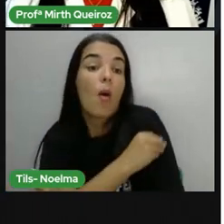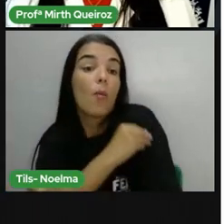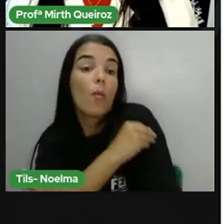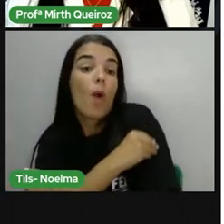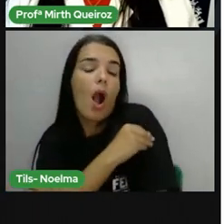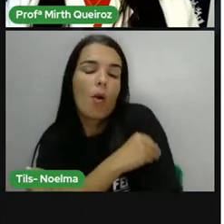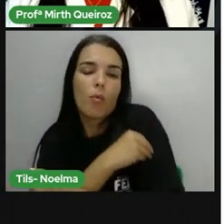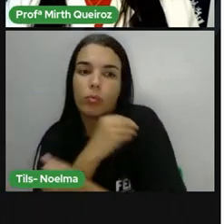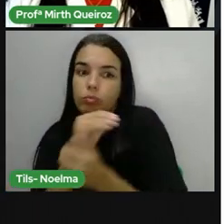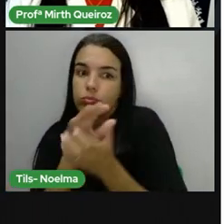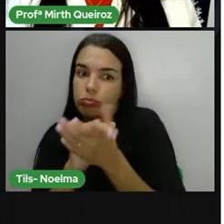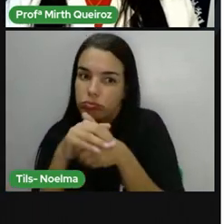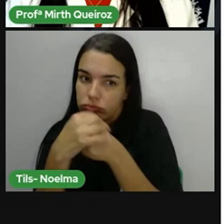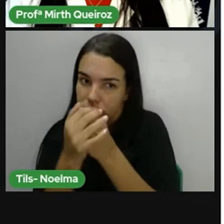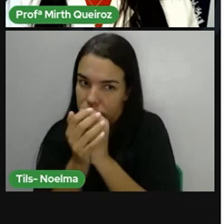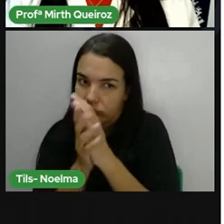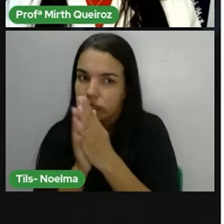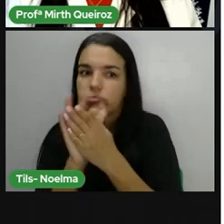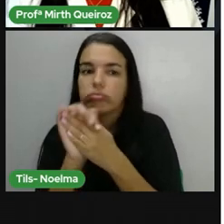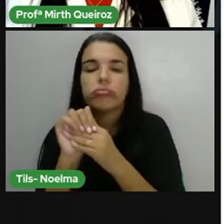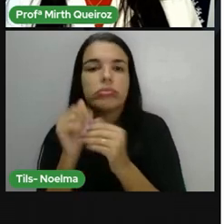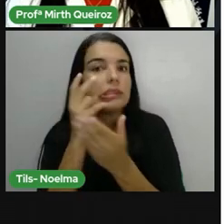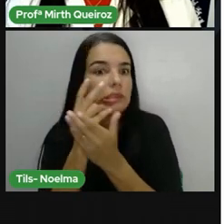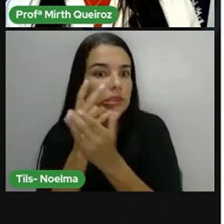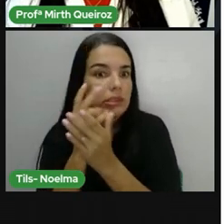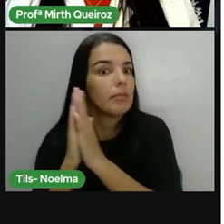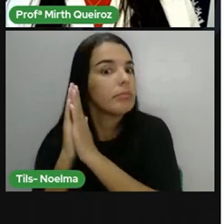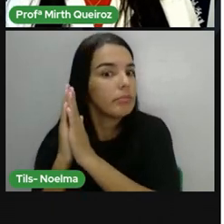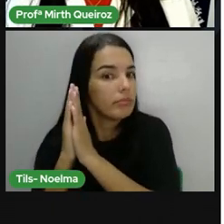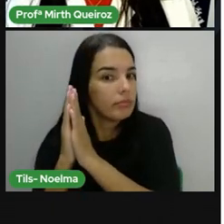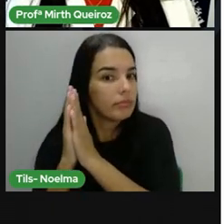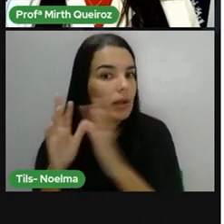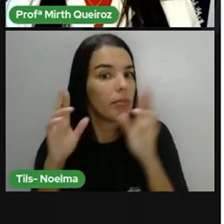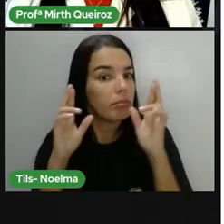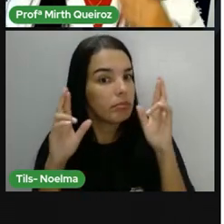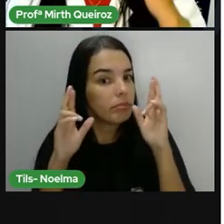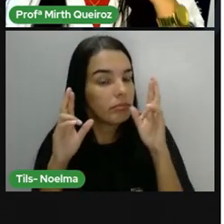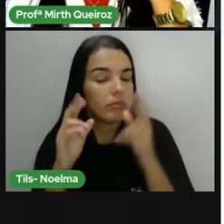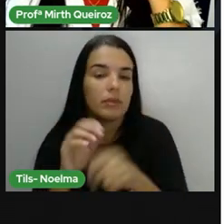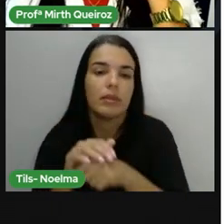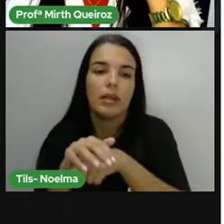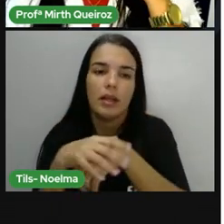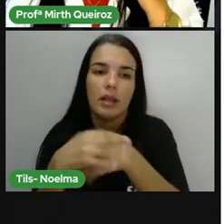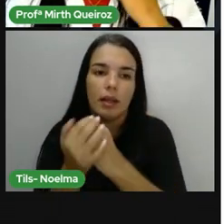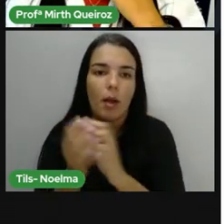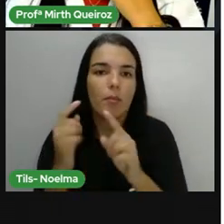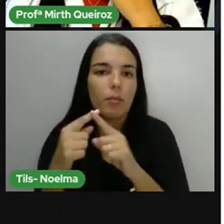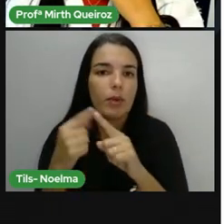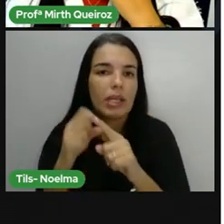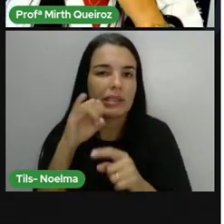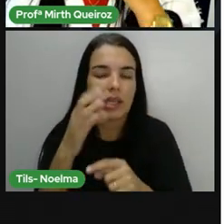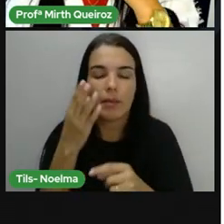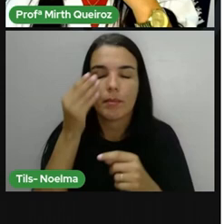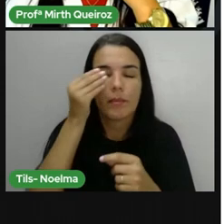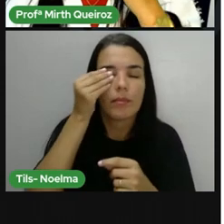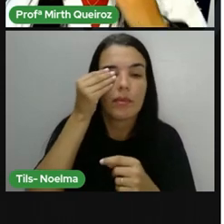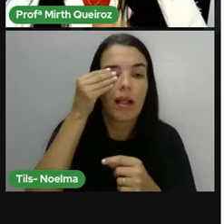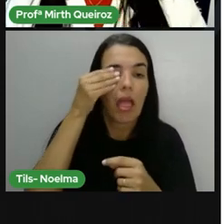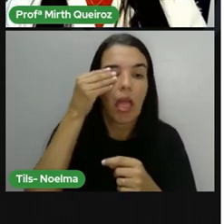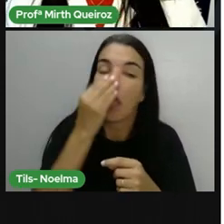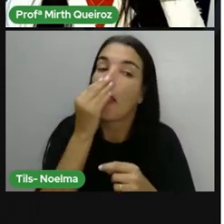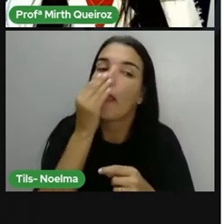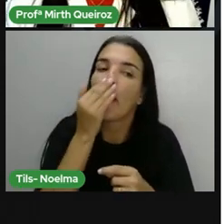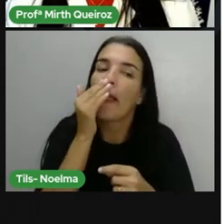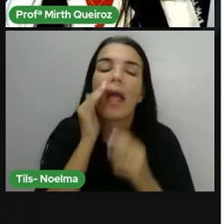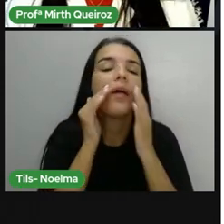álcool gel, né? Para estar utilizando ali, higienizando as mãos. Porque essas mãos, quando elas são levadas ao olho, à boca e ao